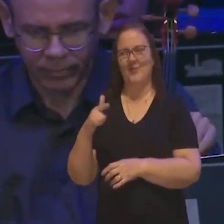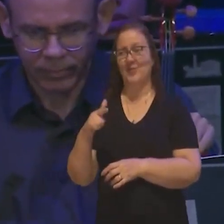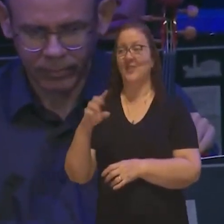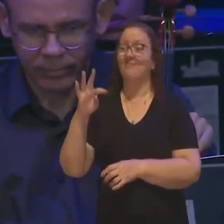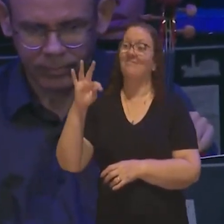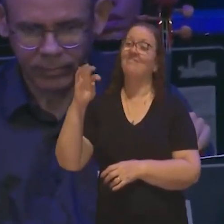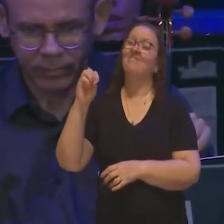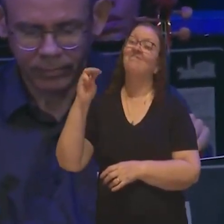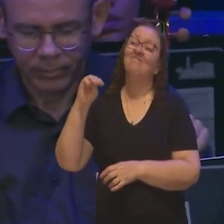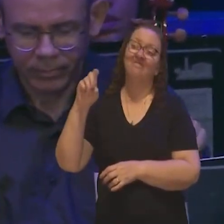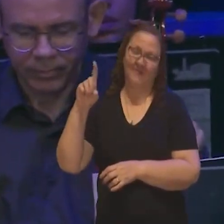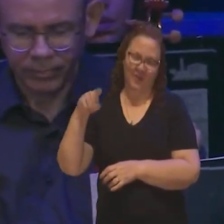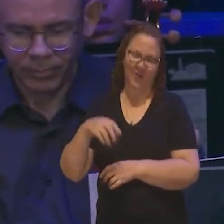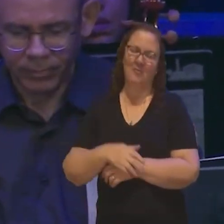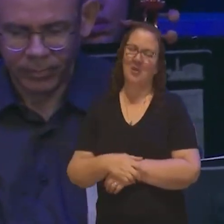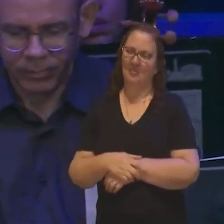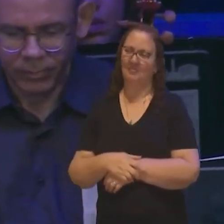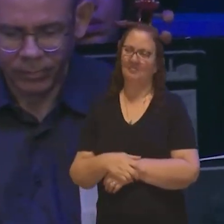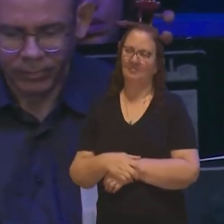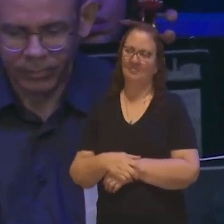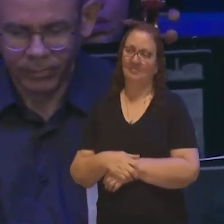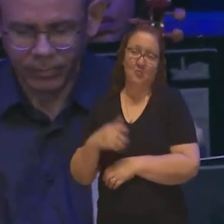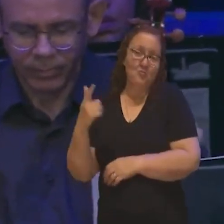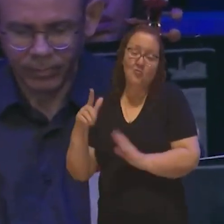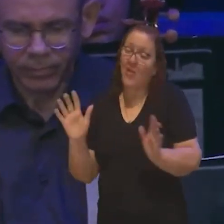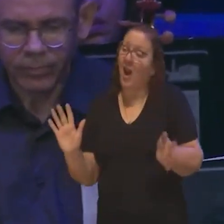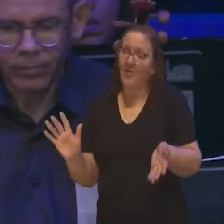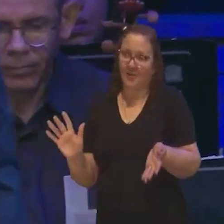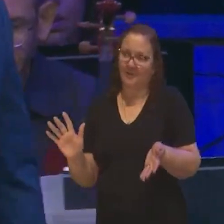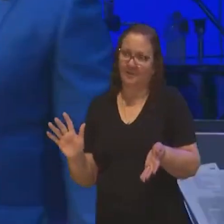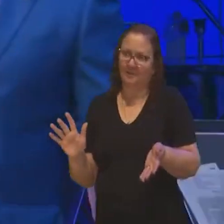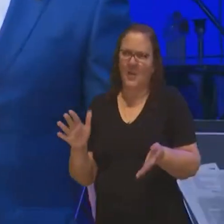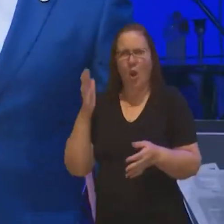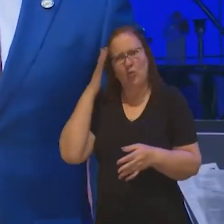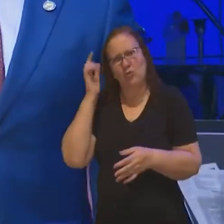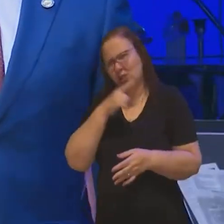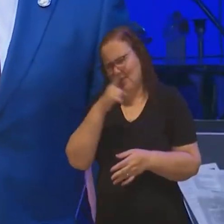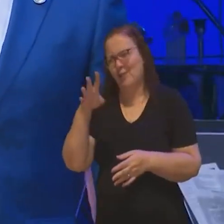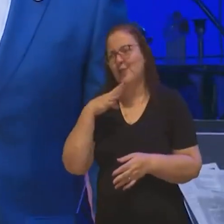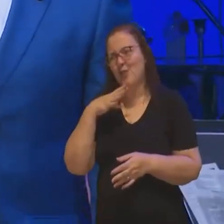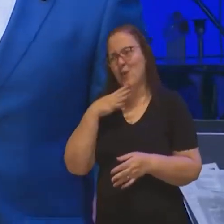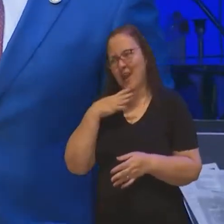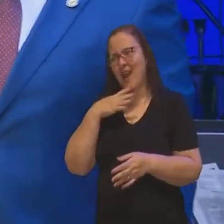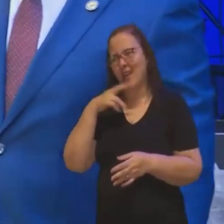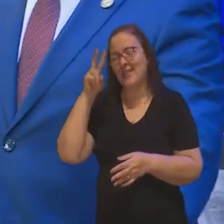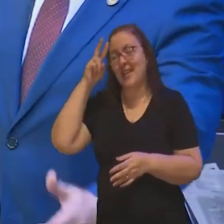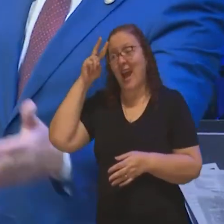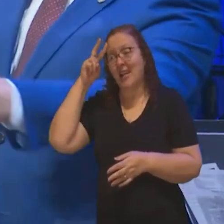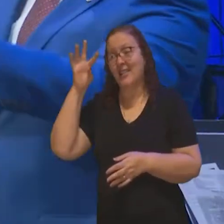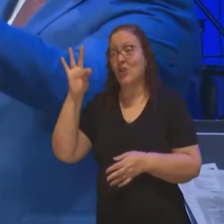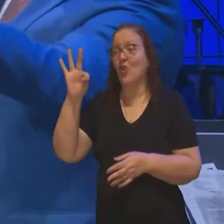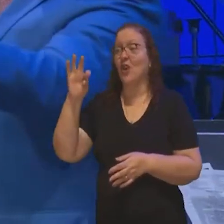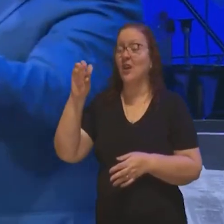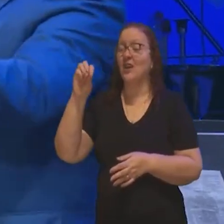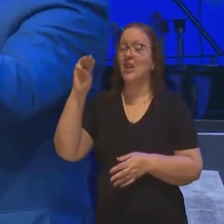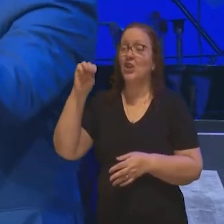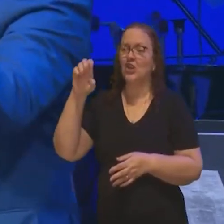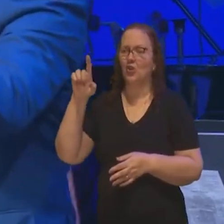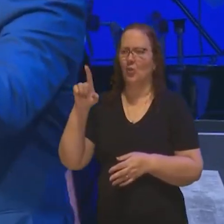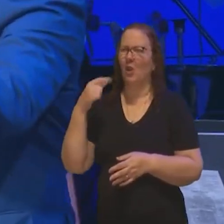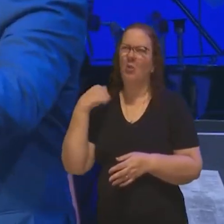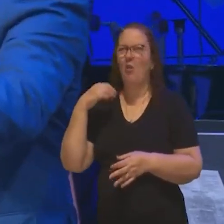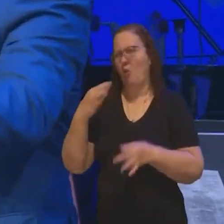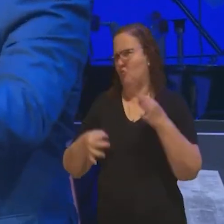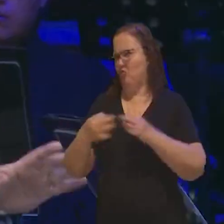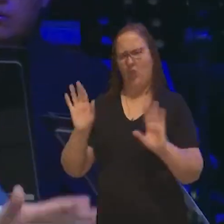Tomé. Você conhece bem a história de Tomé. Aliás, não sei se conhece não, porque a maior parte das pessoas hoje, não sei, não vou